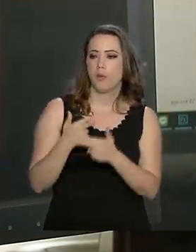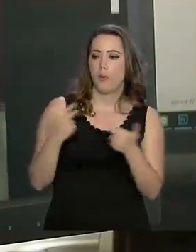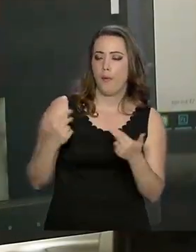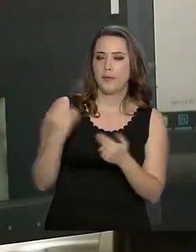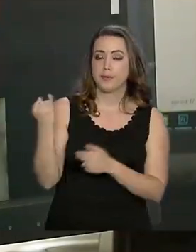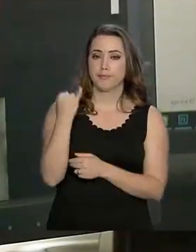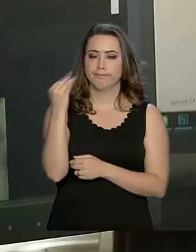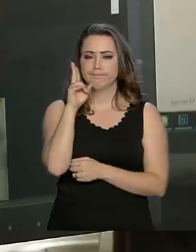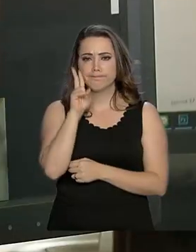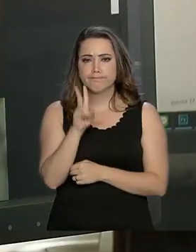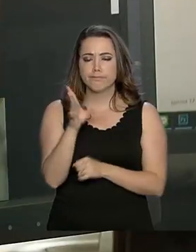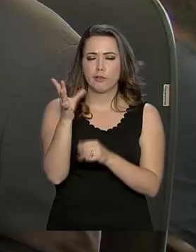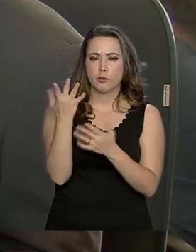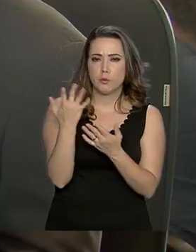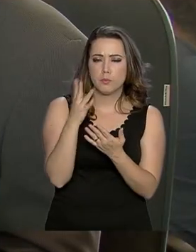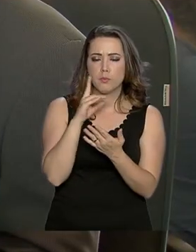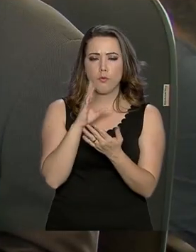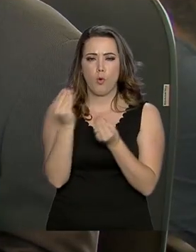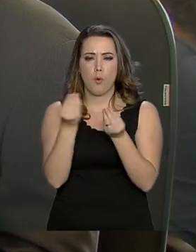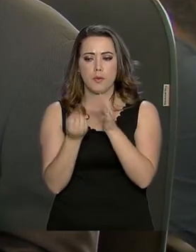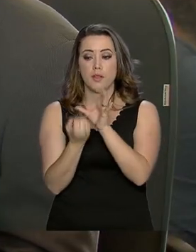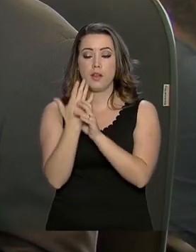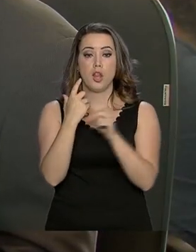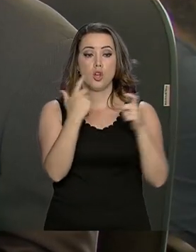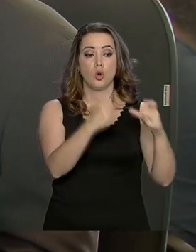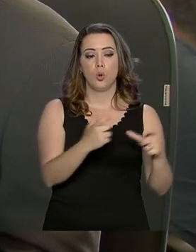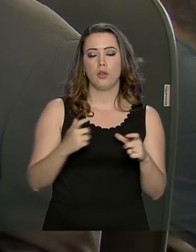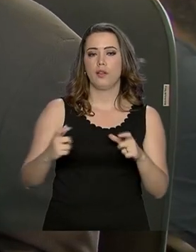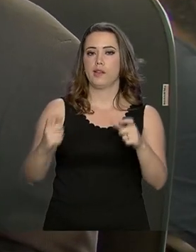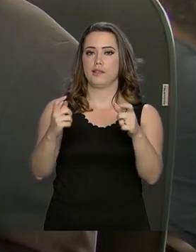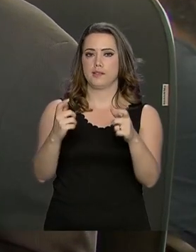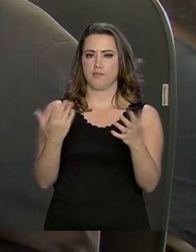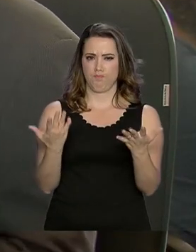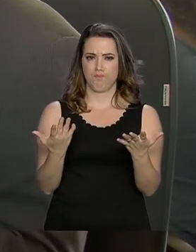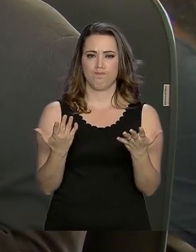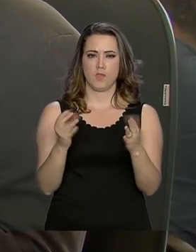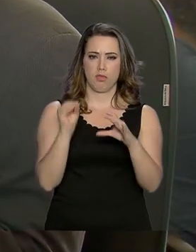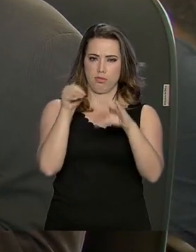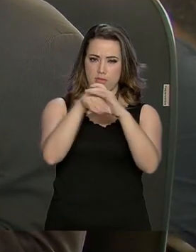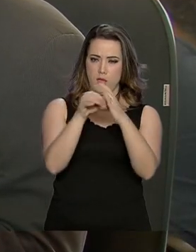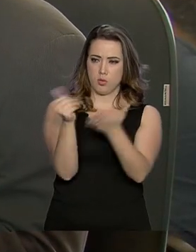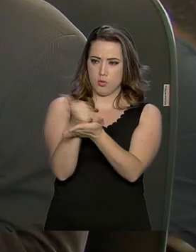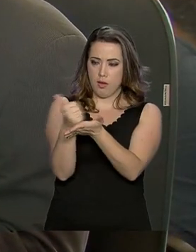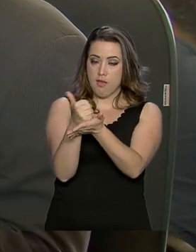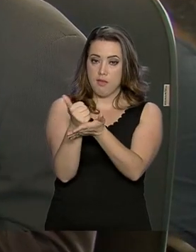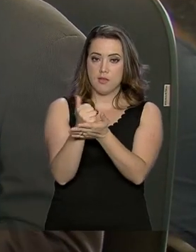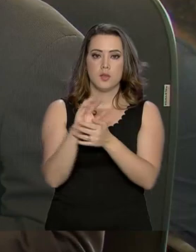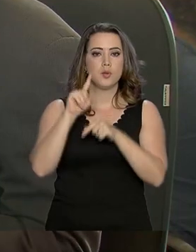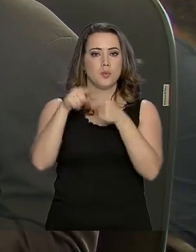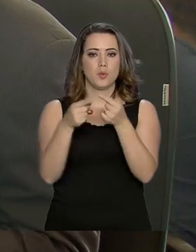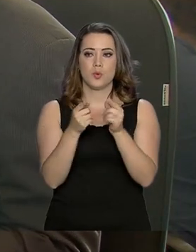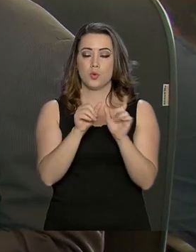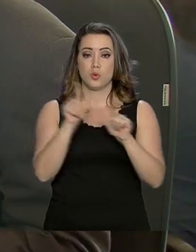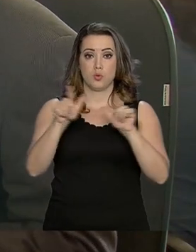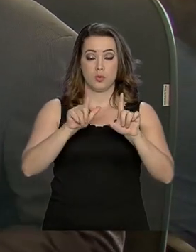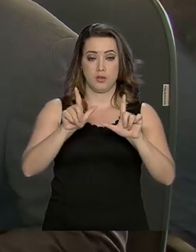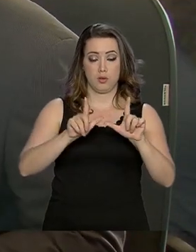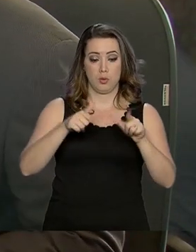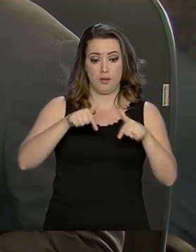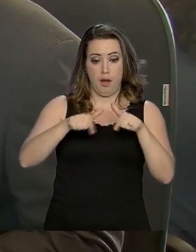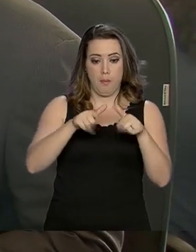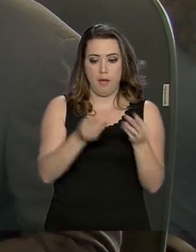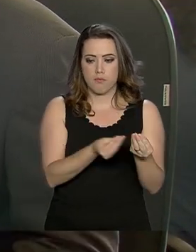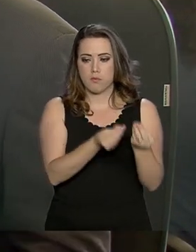referências que o pessoal está utilizando para criar ambientes virtuais depois todo esse trabalho vai para a programação e são